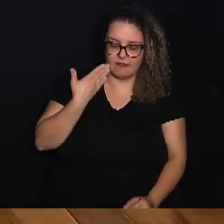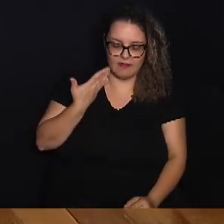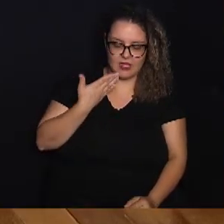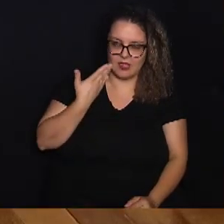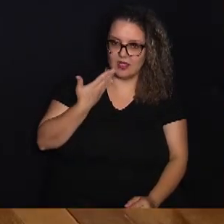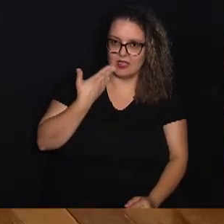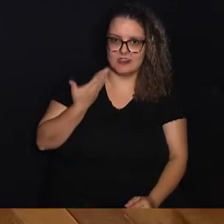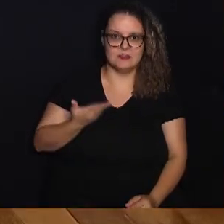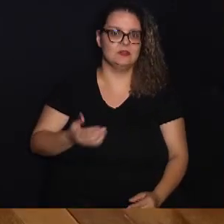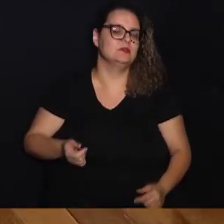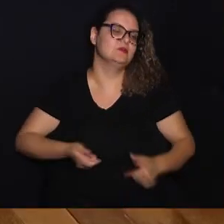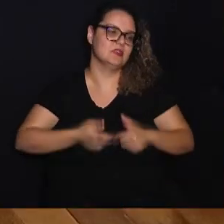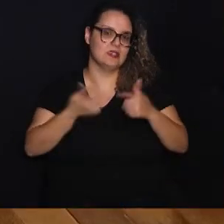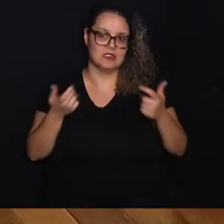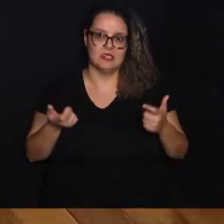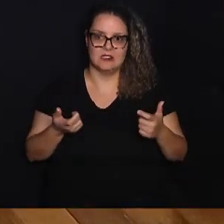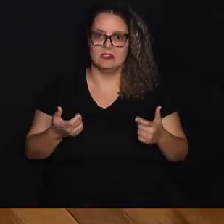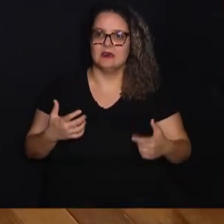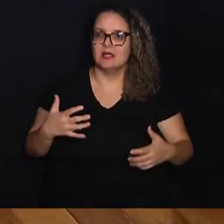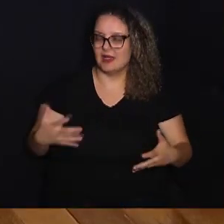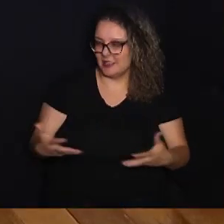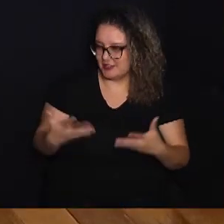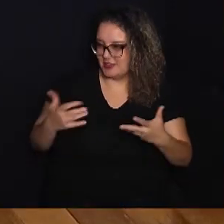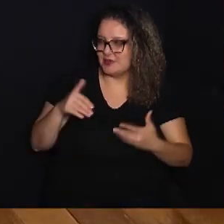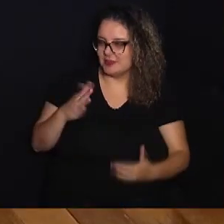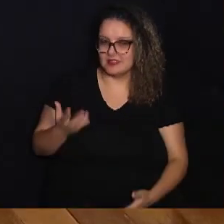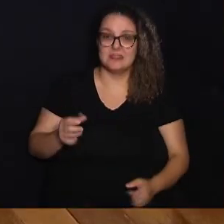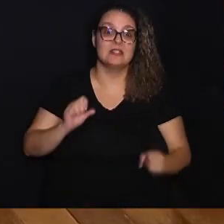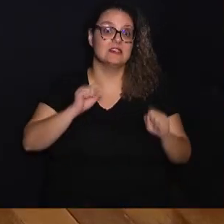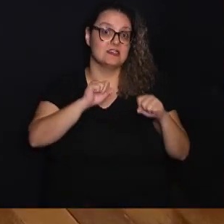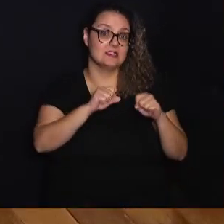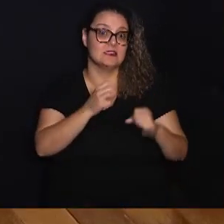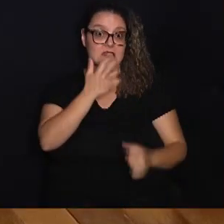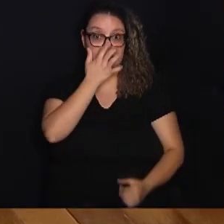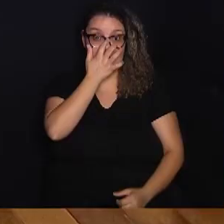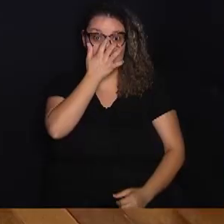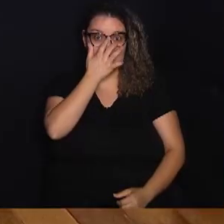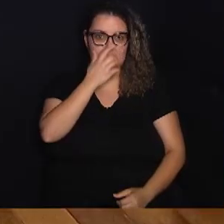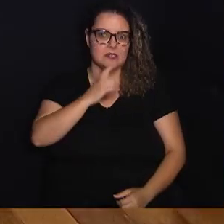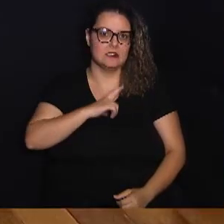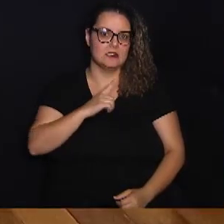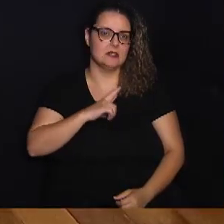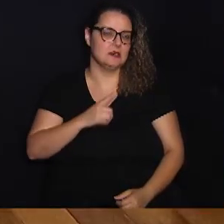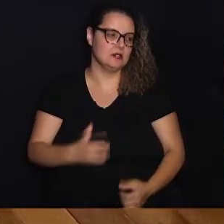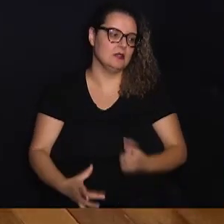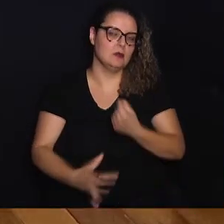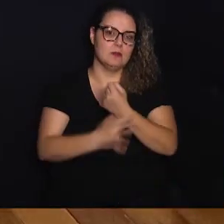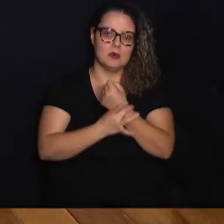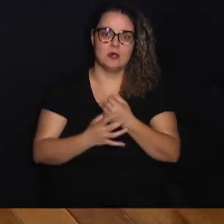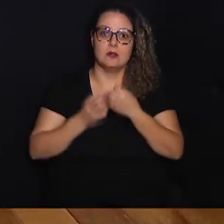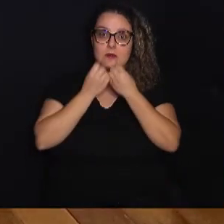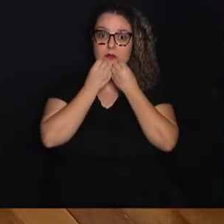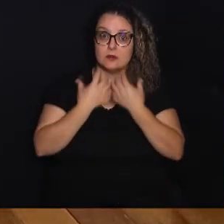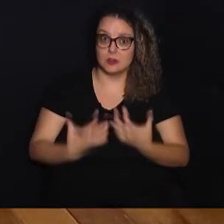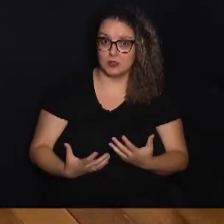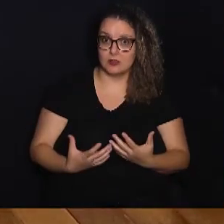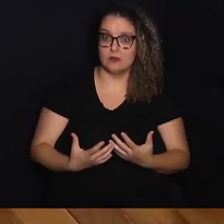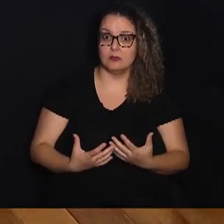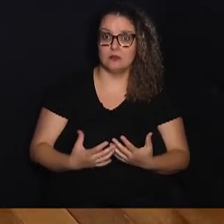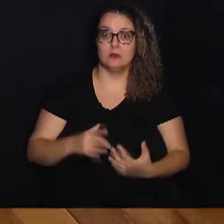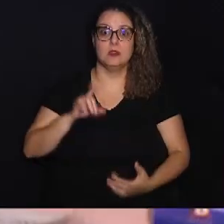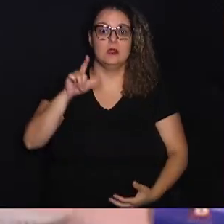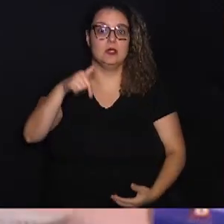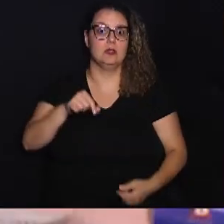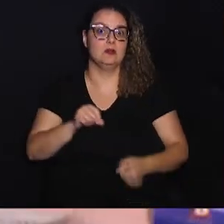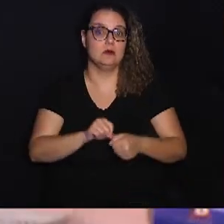muito grande, assim, sabe? São estímulos a mais, né? Sim, e eles têm uma segurança muito boa para depois de fazer